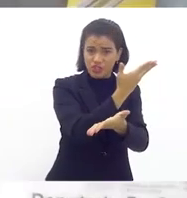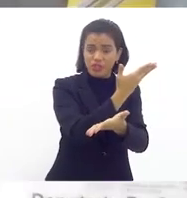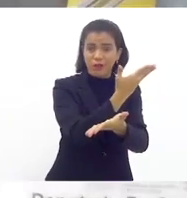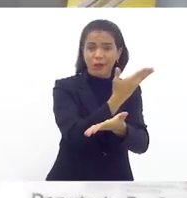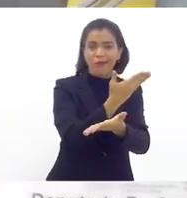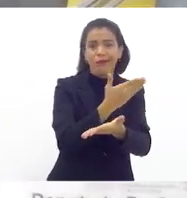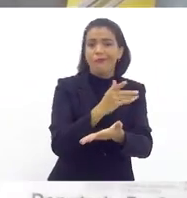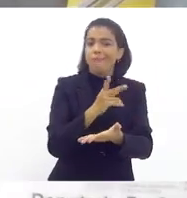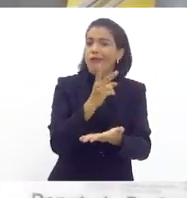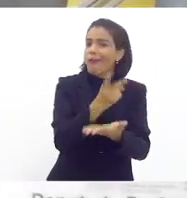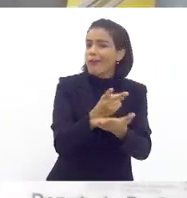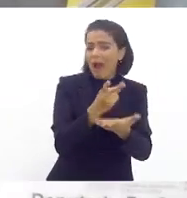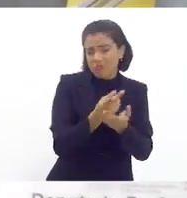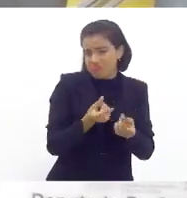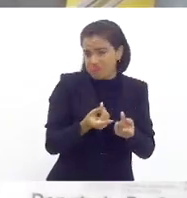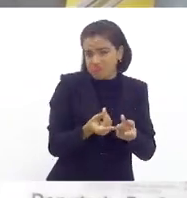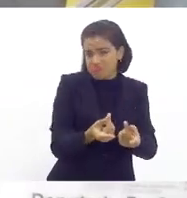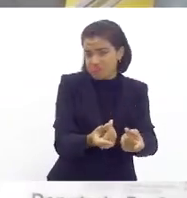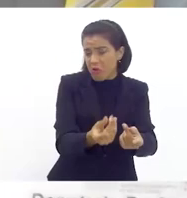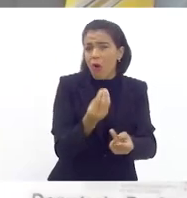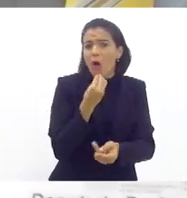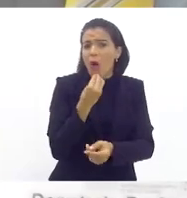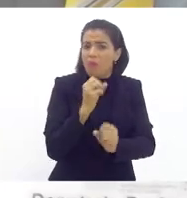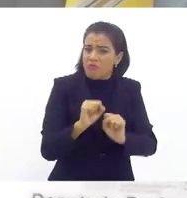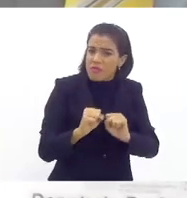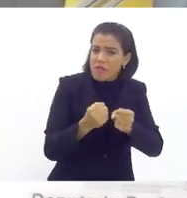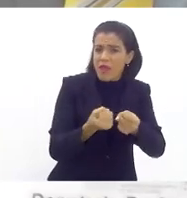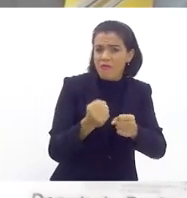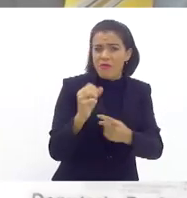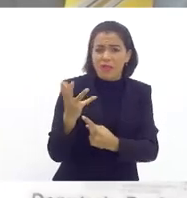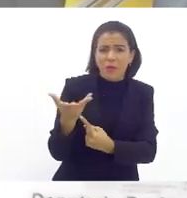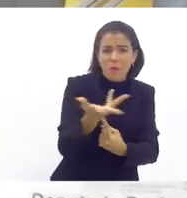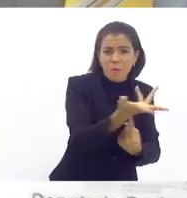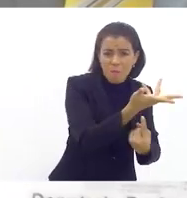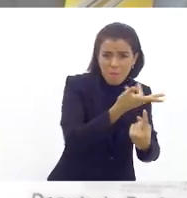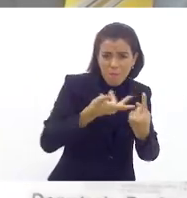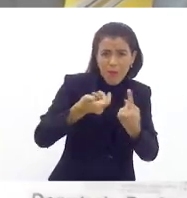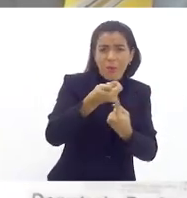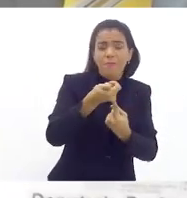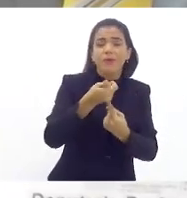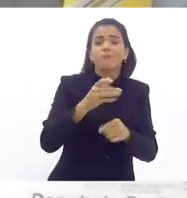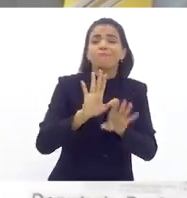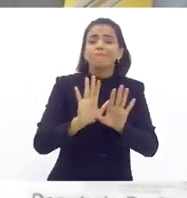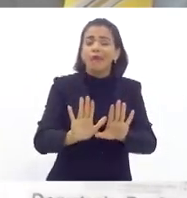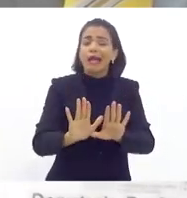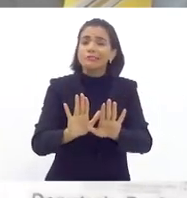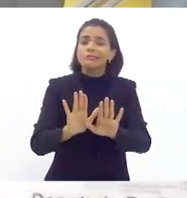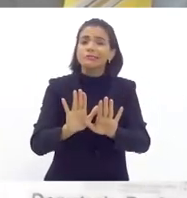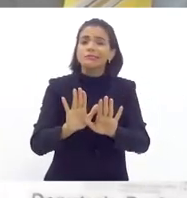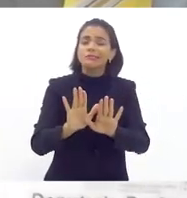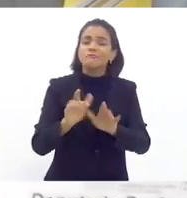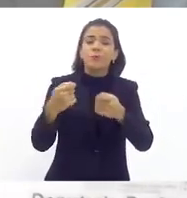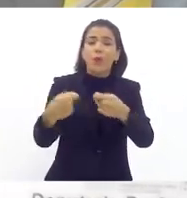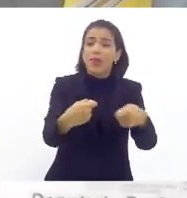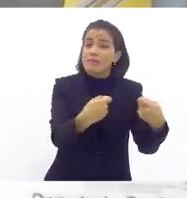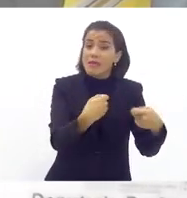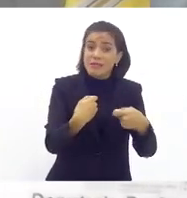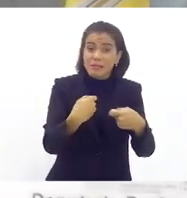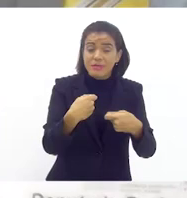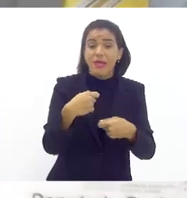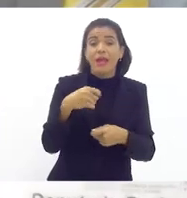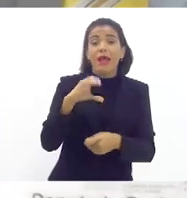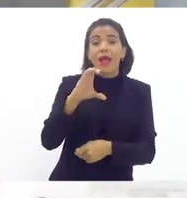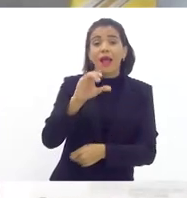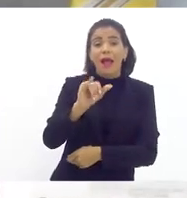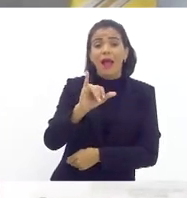eternamente lá, claro, defendendo o meio ambiente, etc, etc. Essa lei surgia a partir de uma demanda dos caissaras de